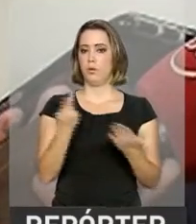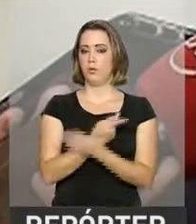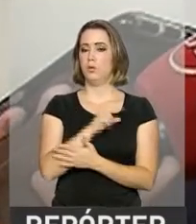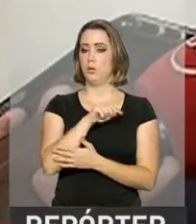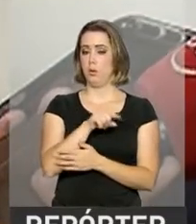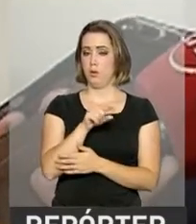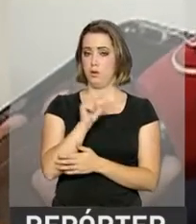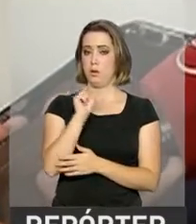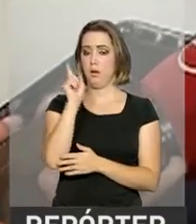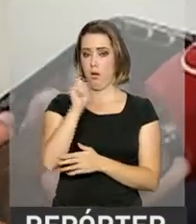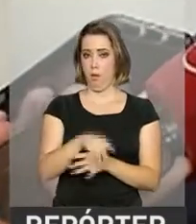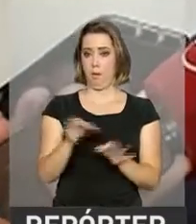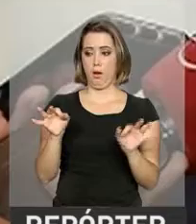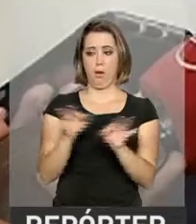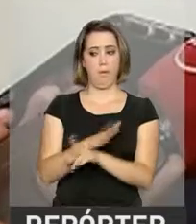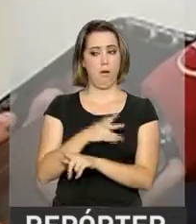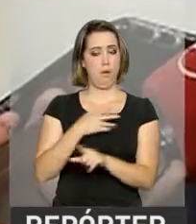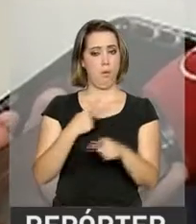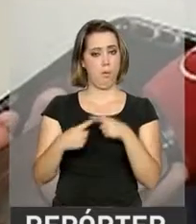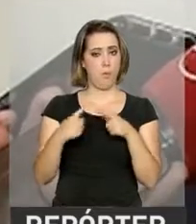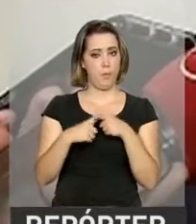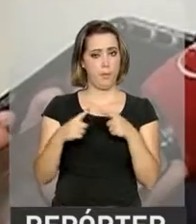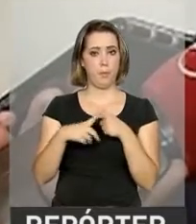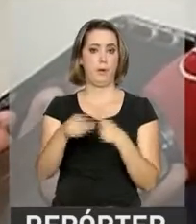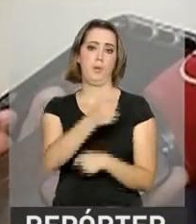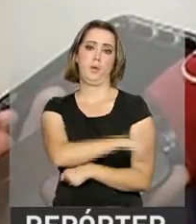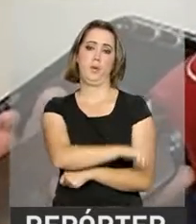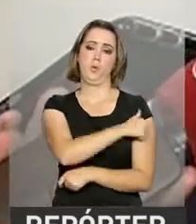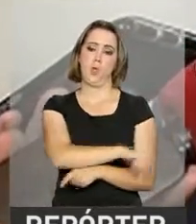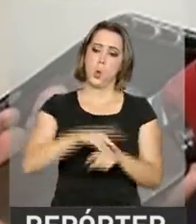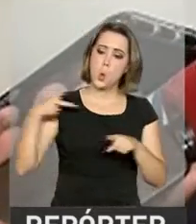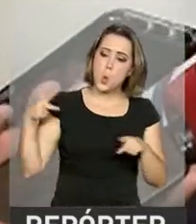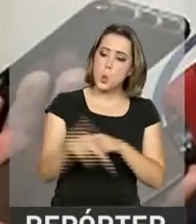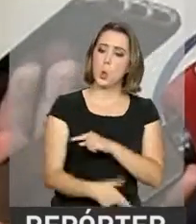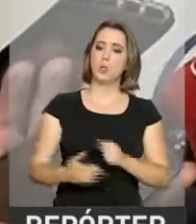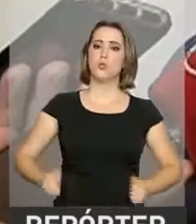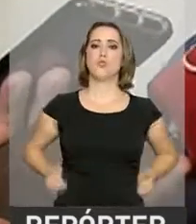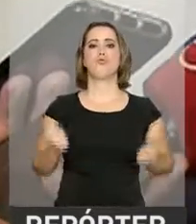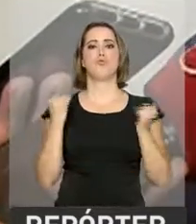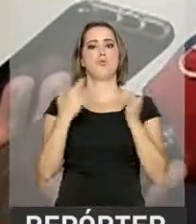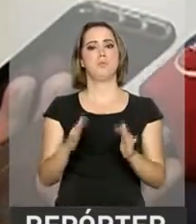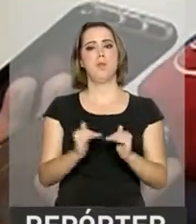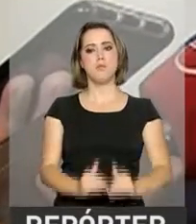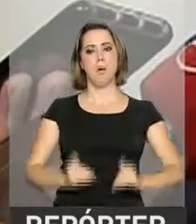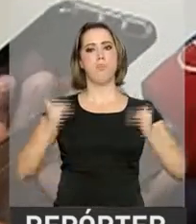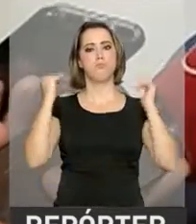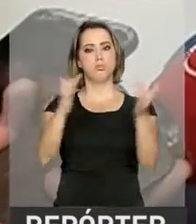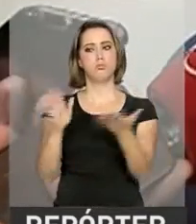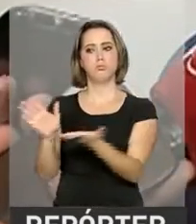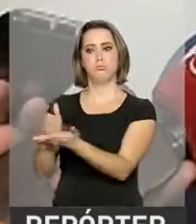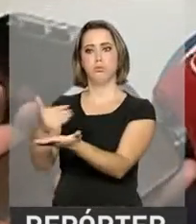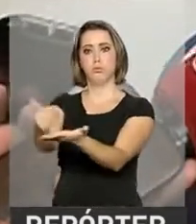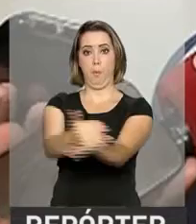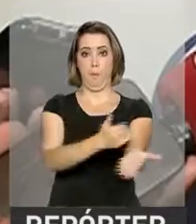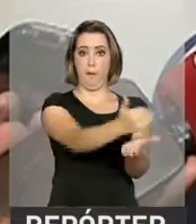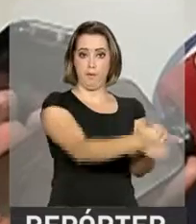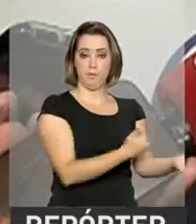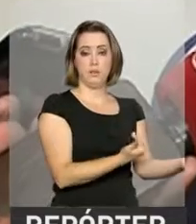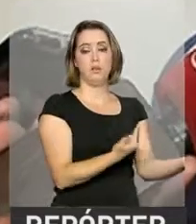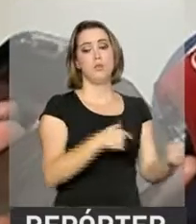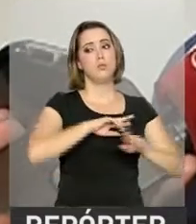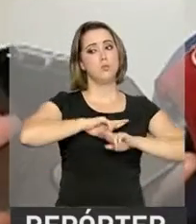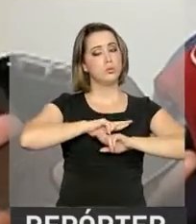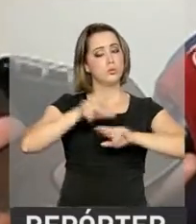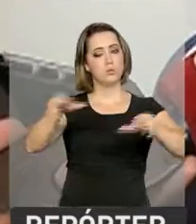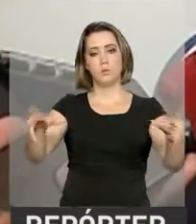Rio, isto é, com cortes de despesas, com aumentos de receitas, seja de impostos, seja de contribuições,